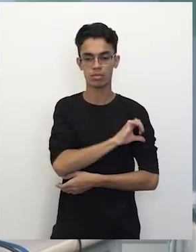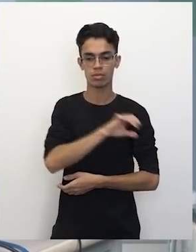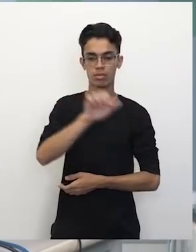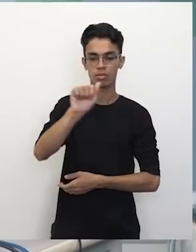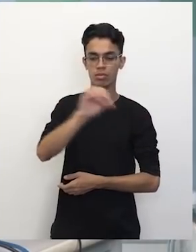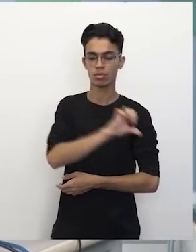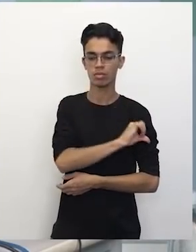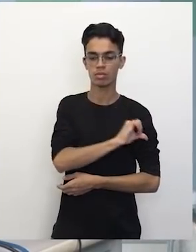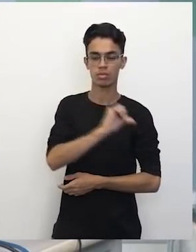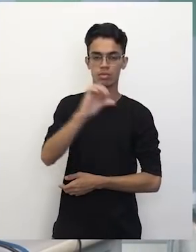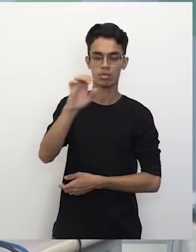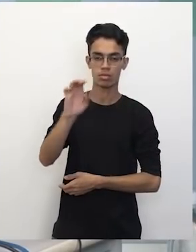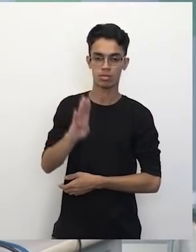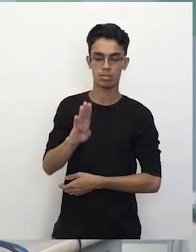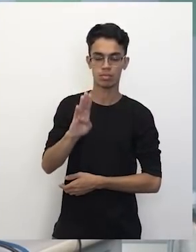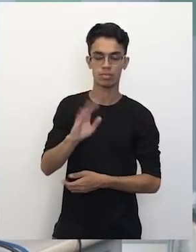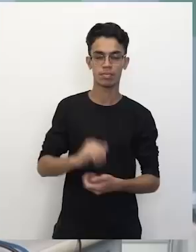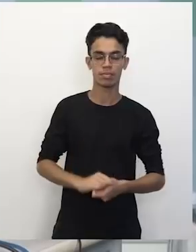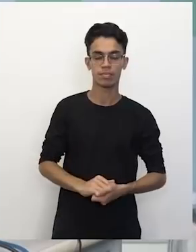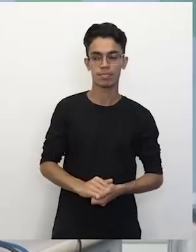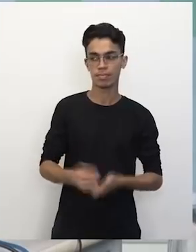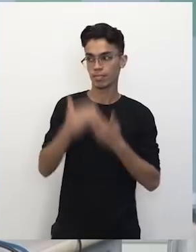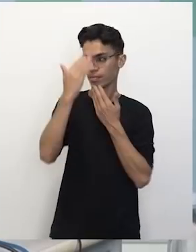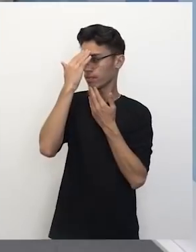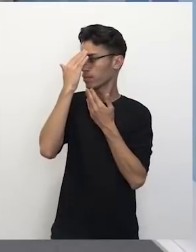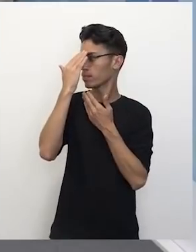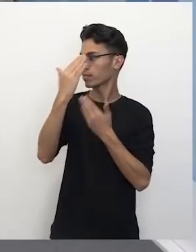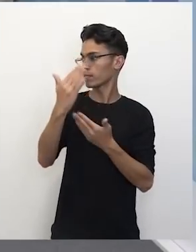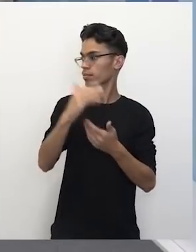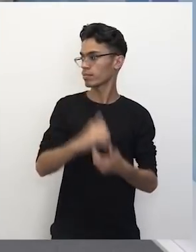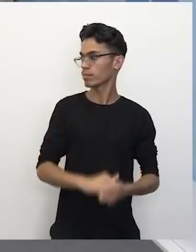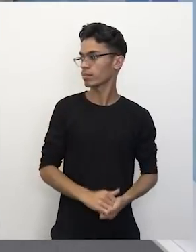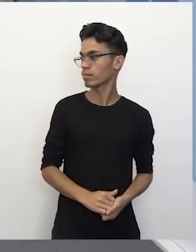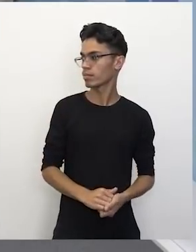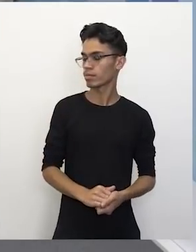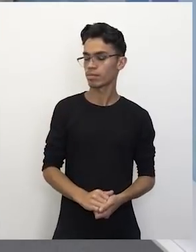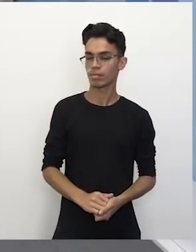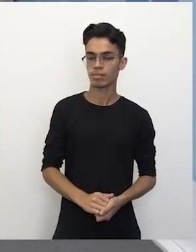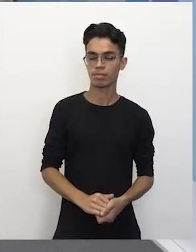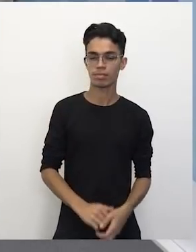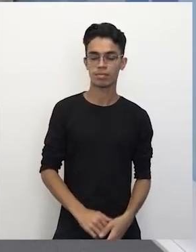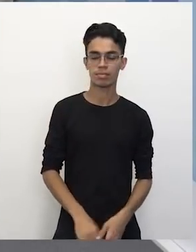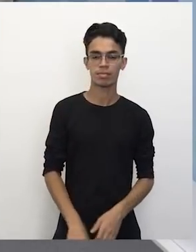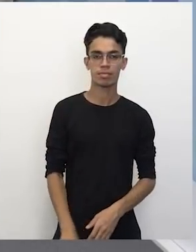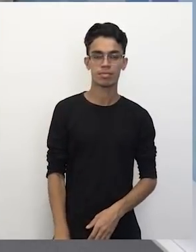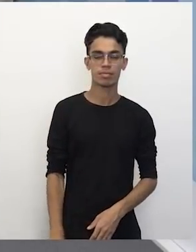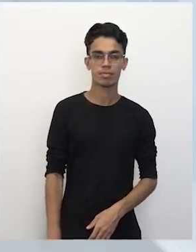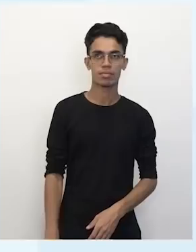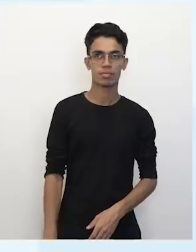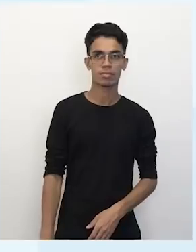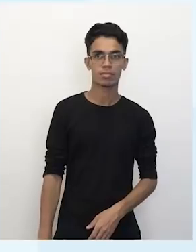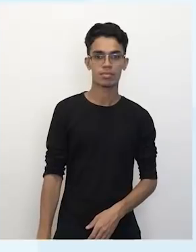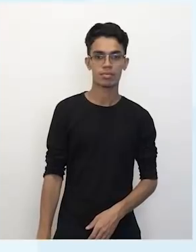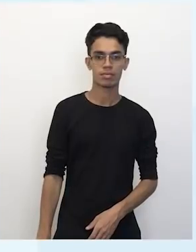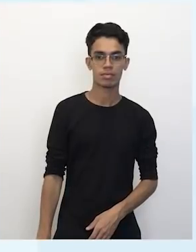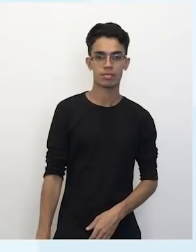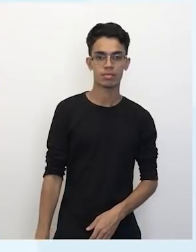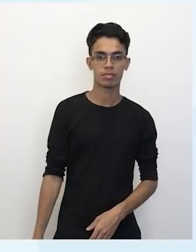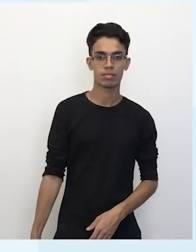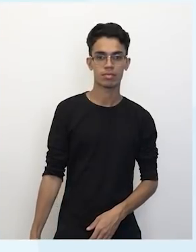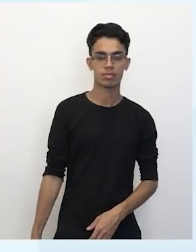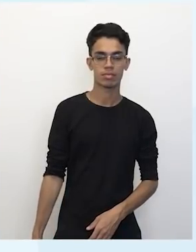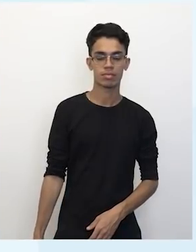disseram X igual a 6. Valeu, gente. Vamos voltar então. Olha lá, gente, ó. Vamos ter que fazer essa mudança